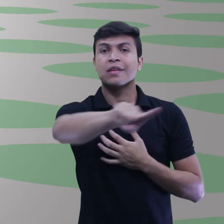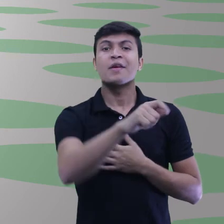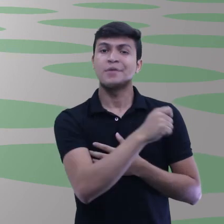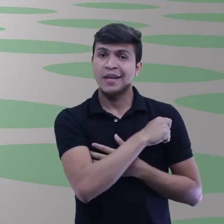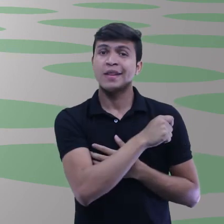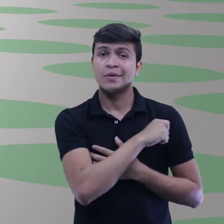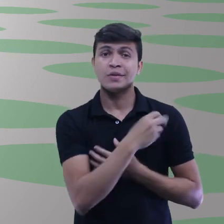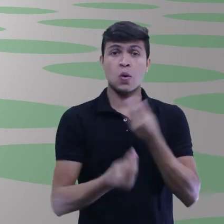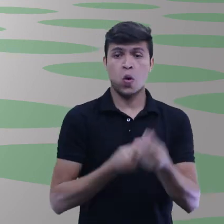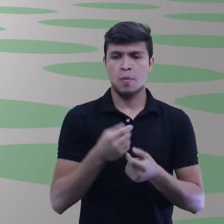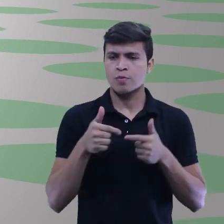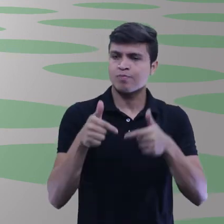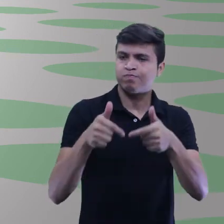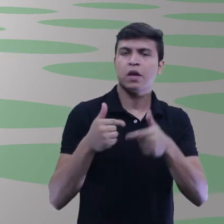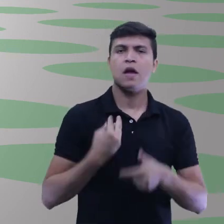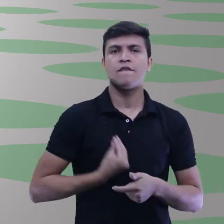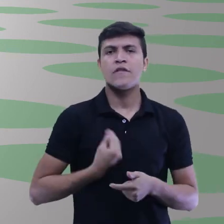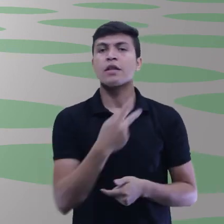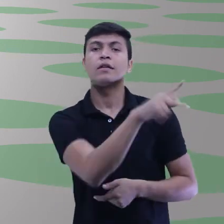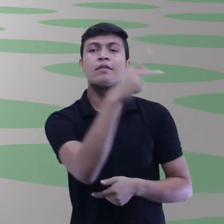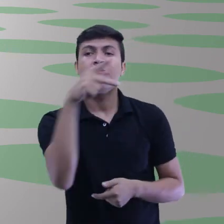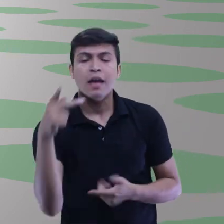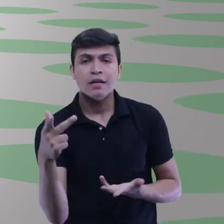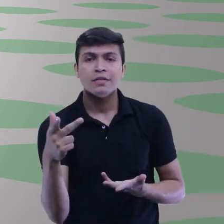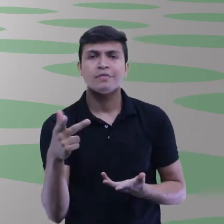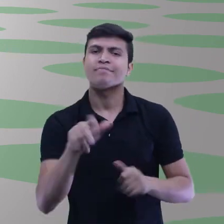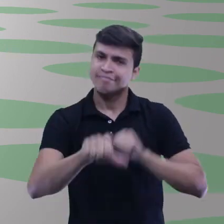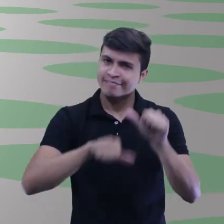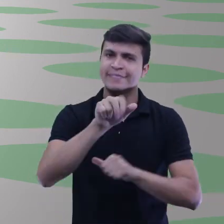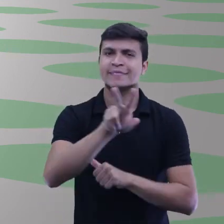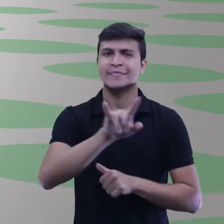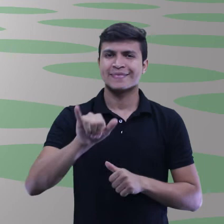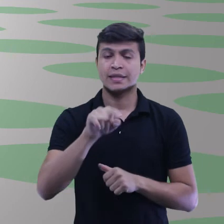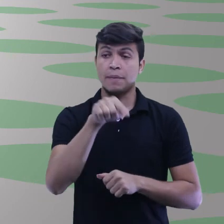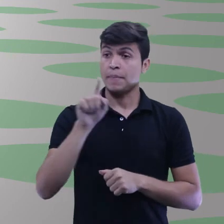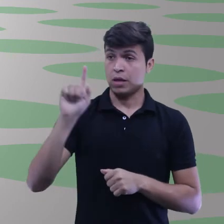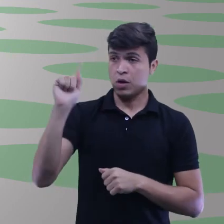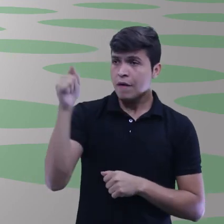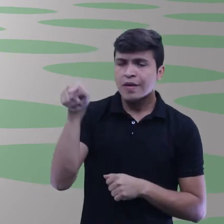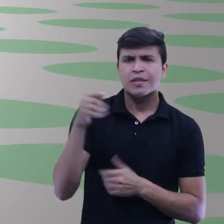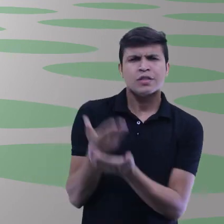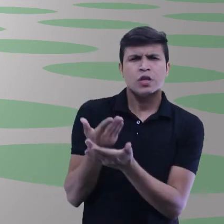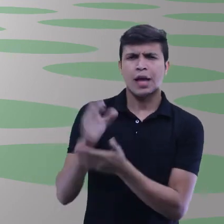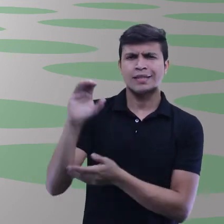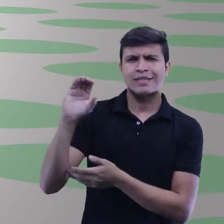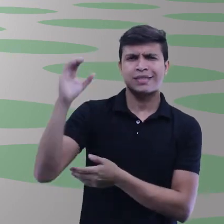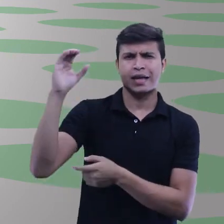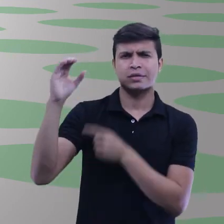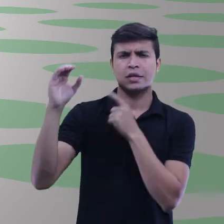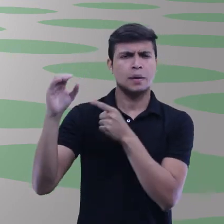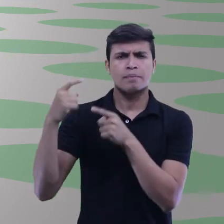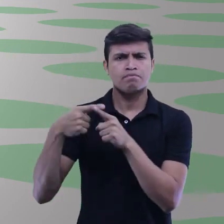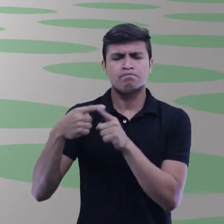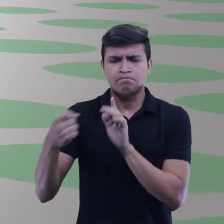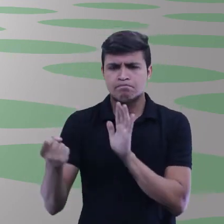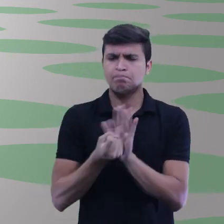impactos dos seus próprios comportamentos e suas atitudes. E é uma ciência que possui uma identidade marcante, pois enquanto